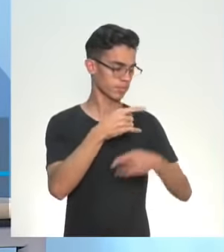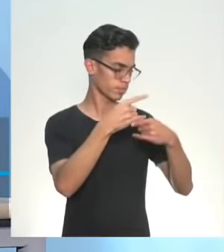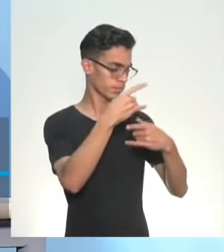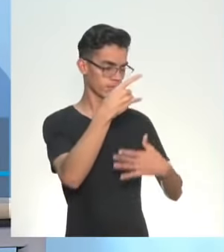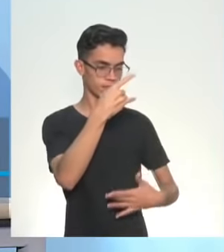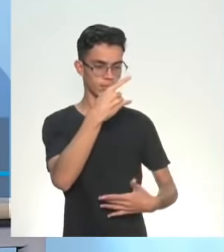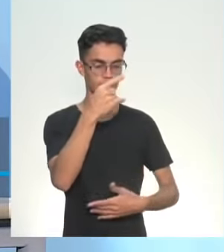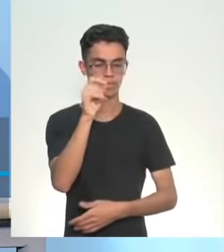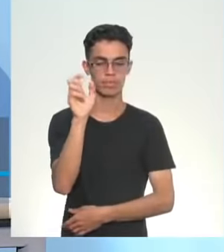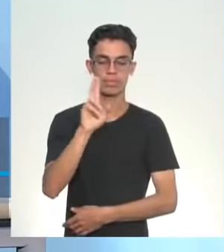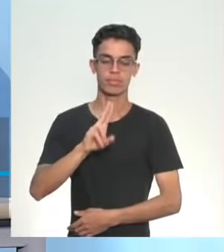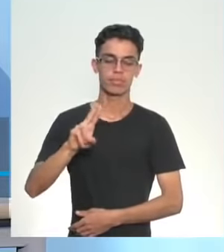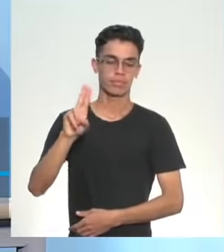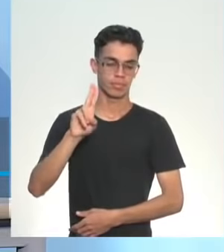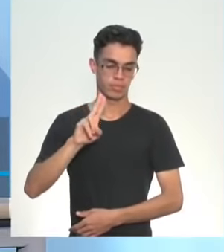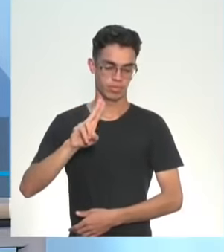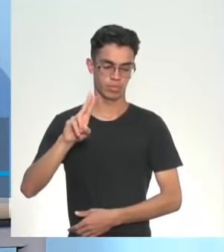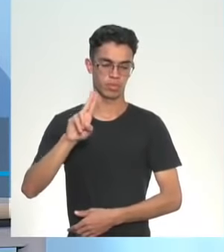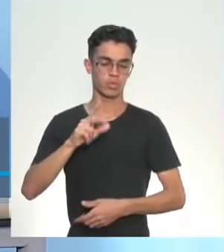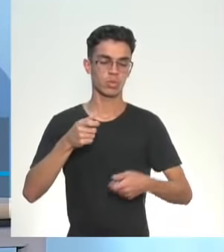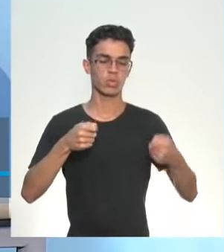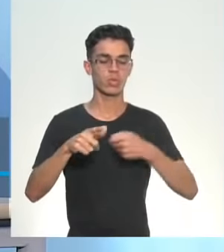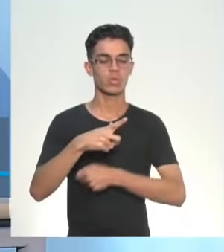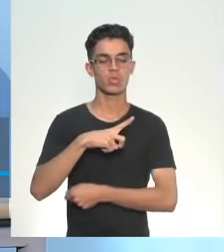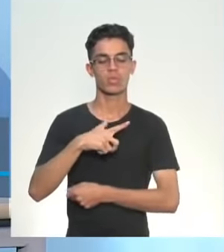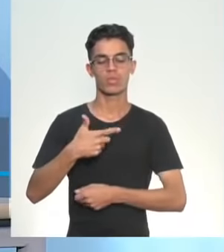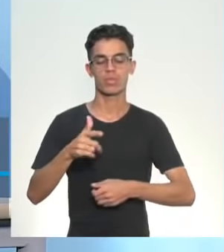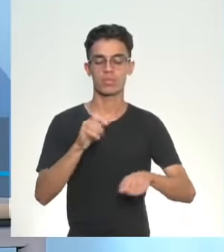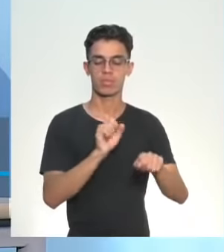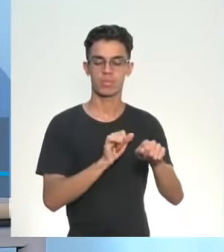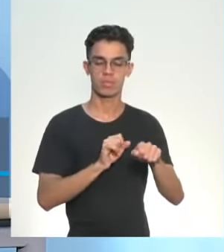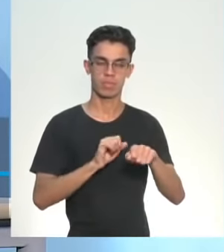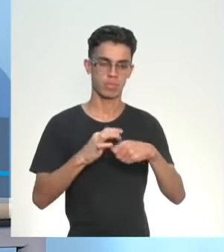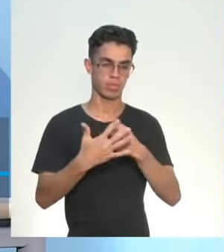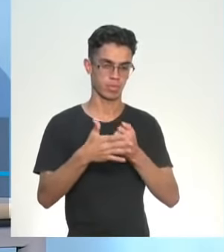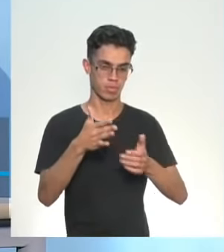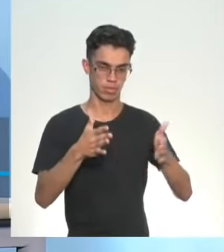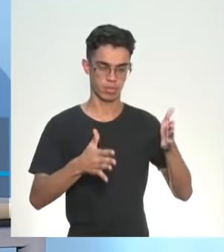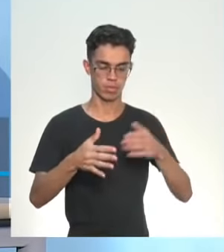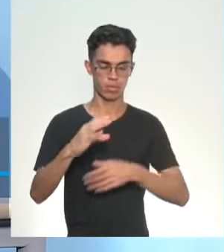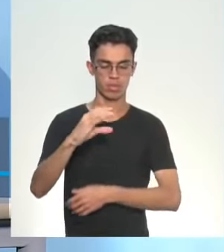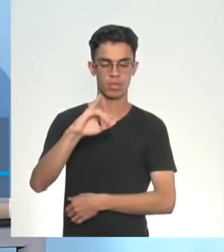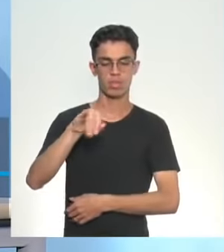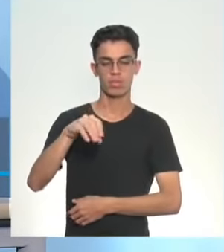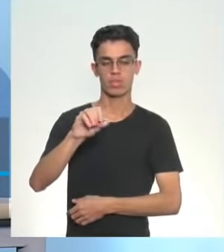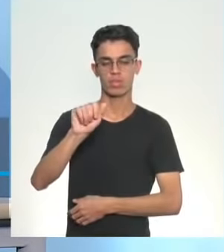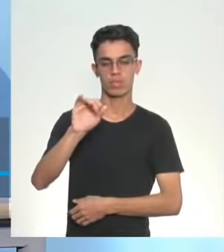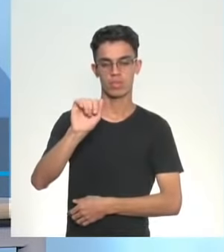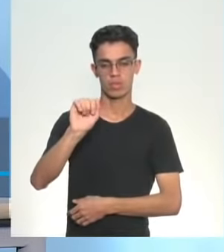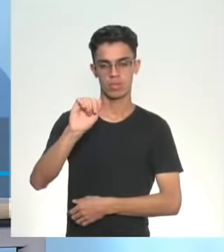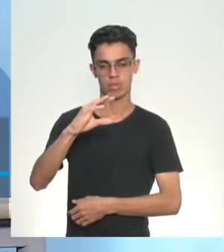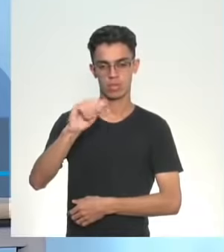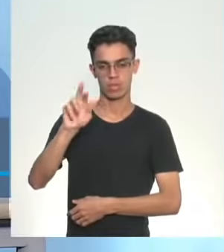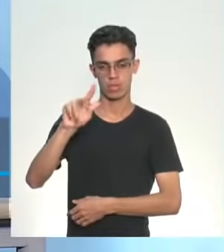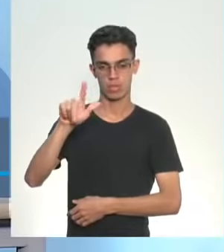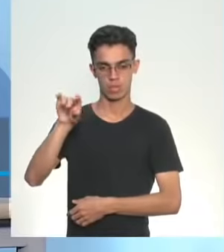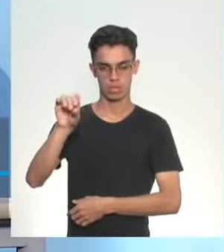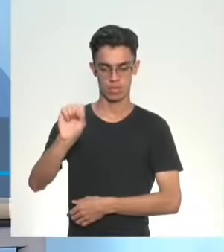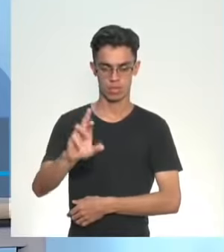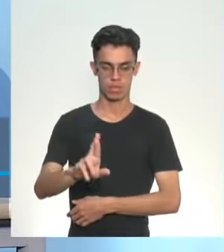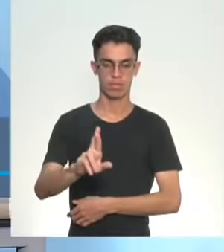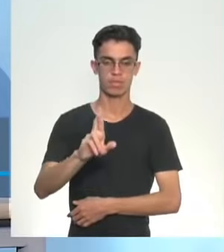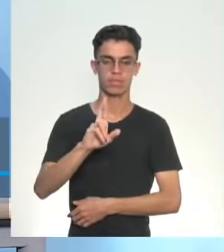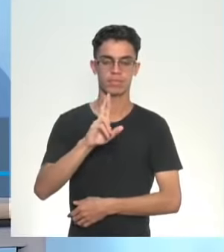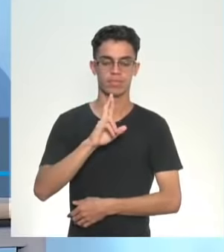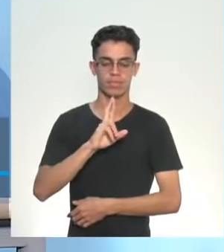produtos de consumo descontrolado em tempo de poder Mia de alguns produtos e o João Carlos sempre shelf Martin nobody